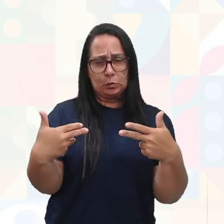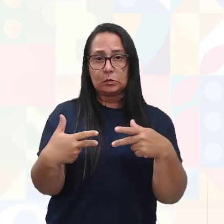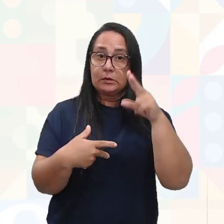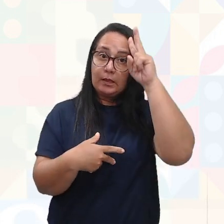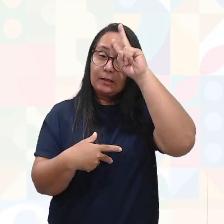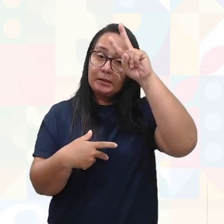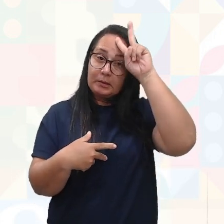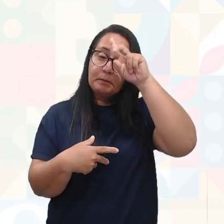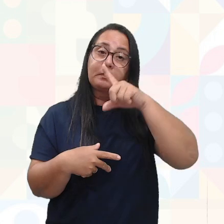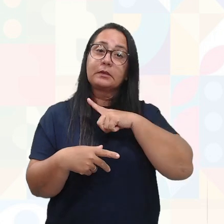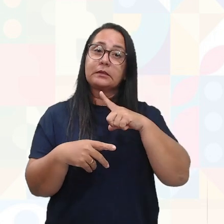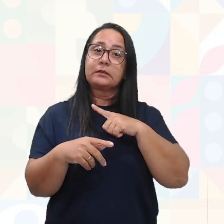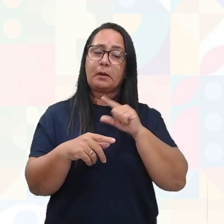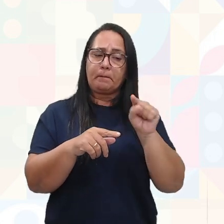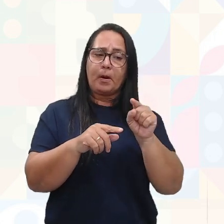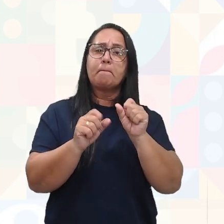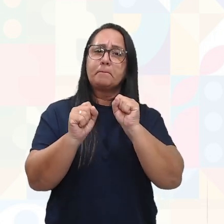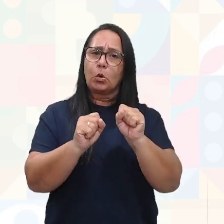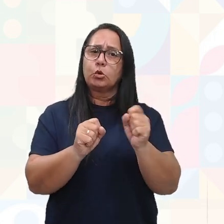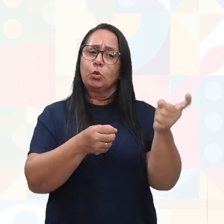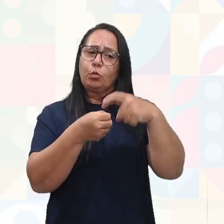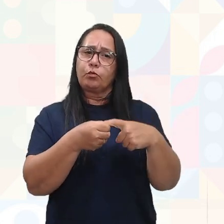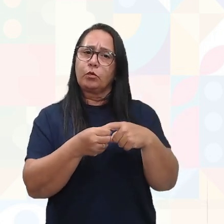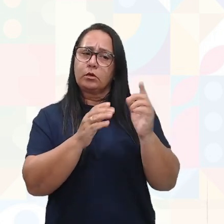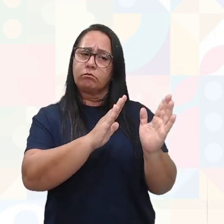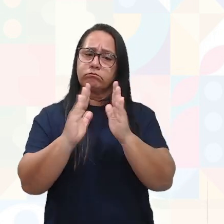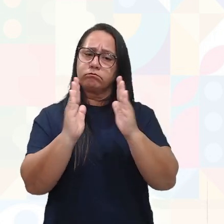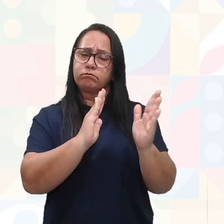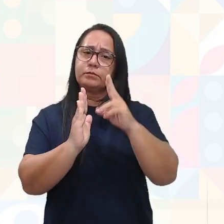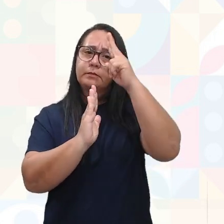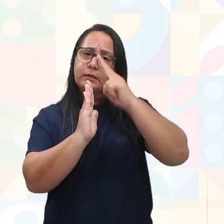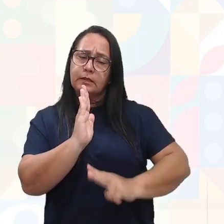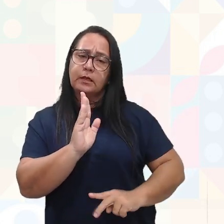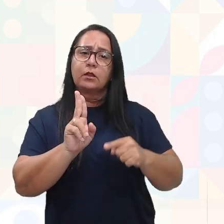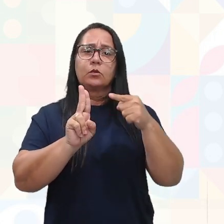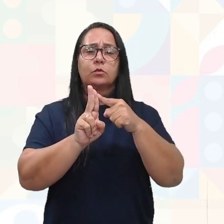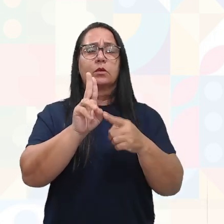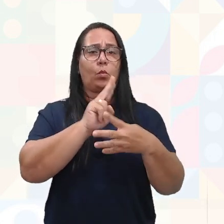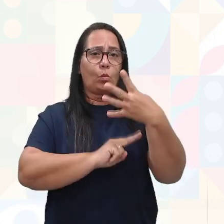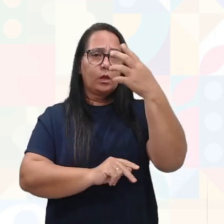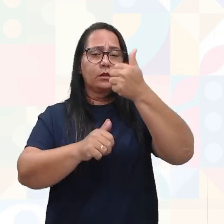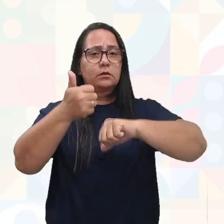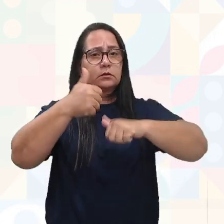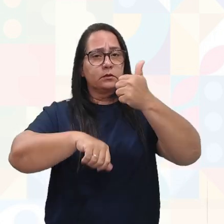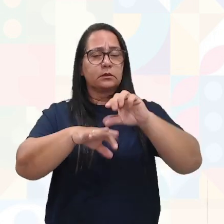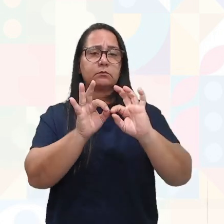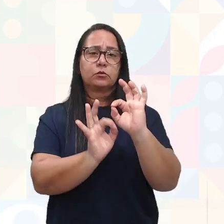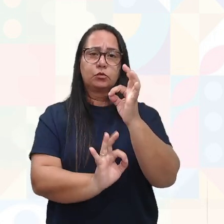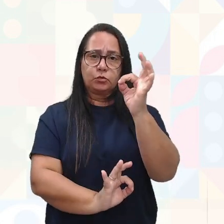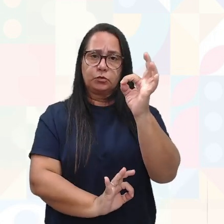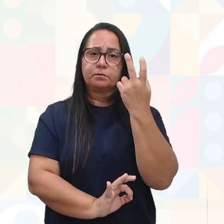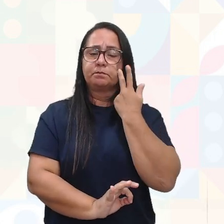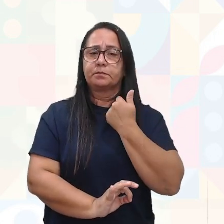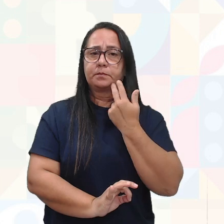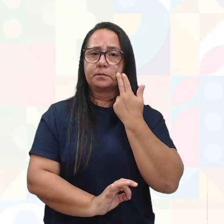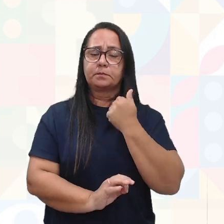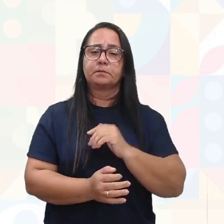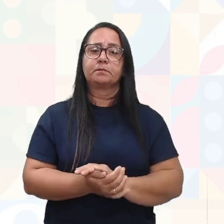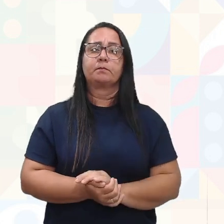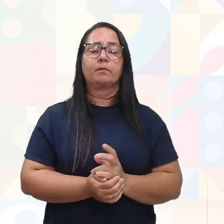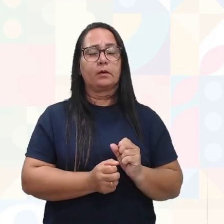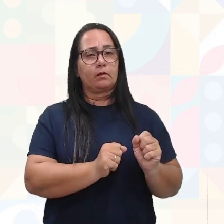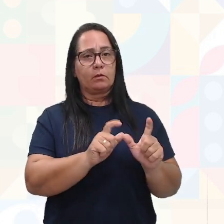do lembrete, volta lá e dá uma lida no e-book, unidade 4, análise do discurso comum. Vamos prosseguir com a